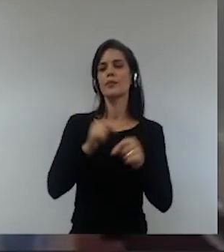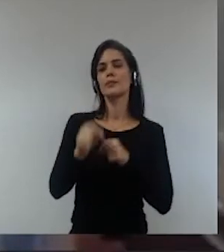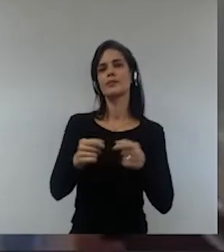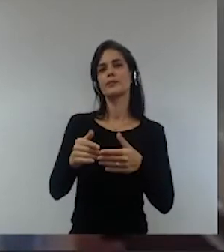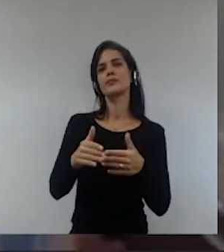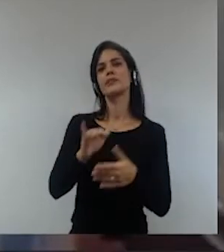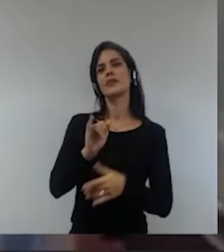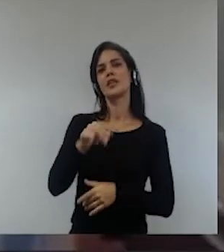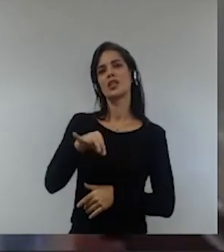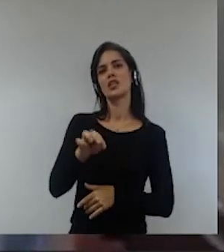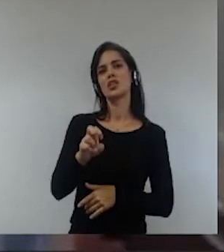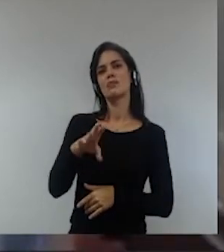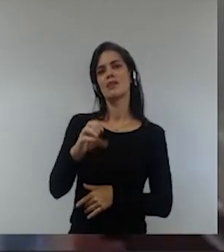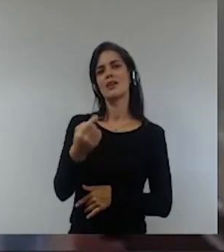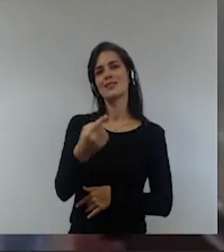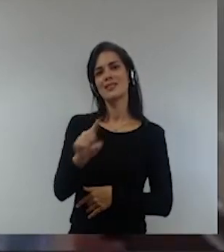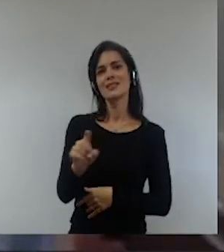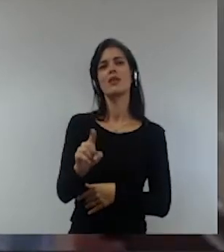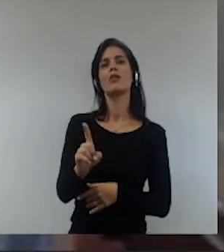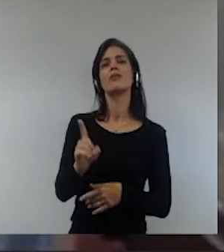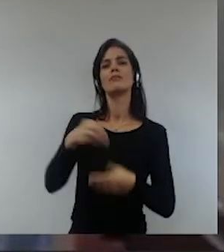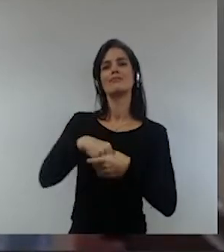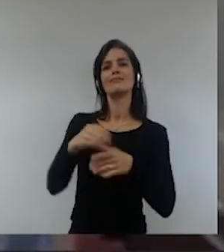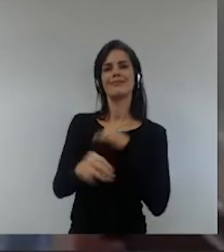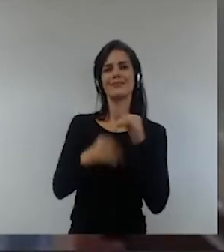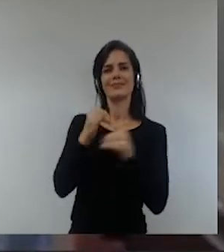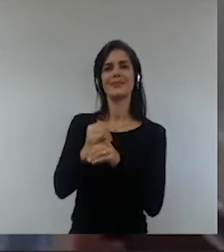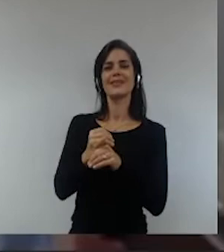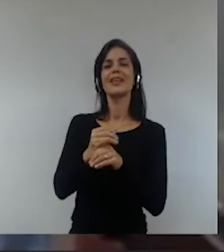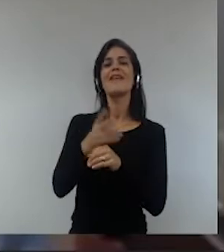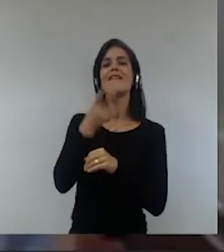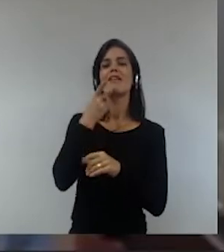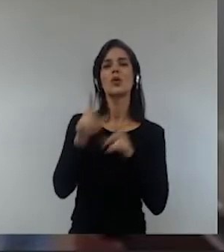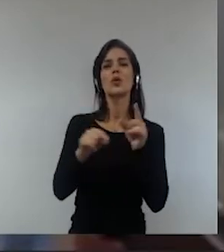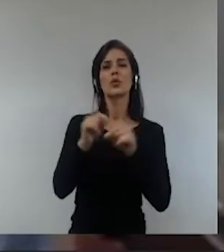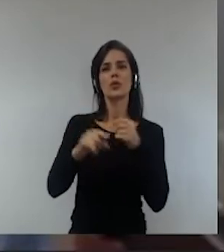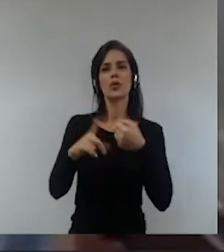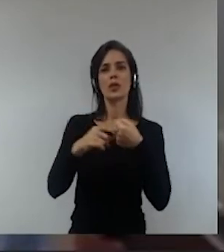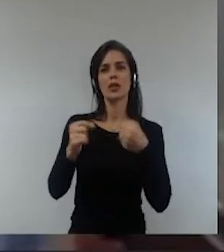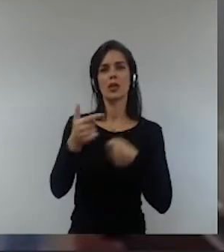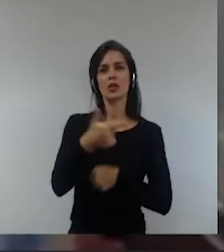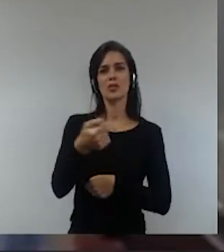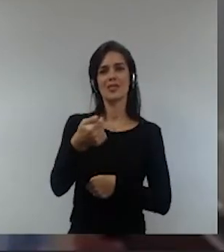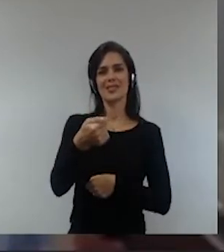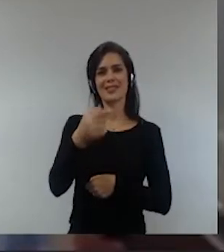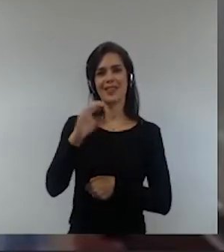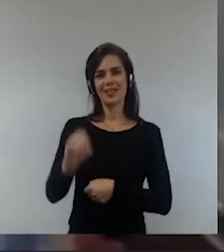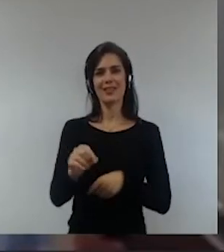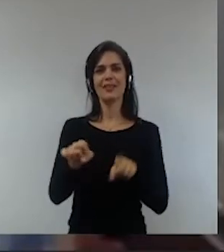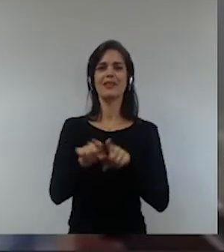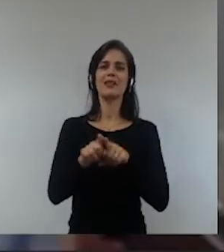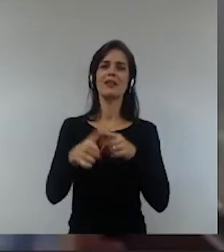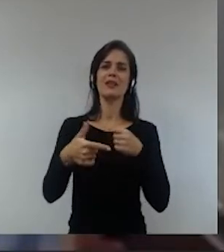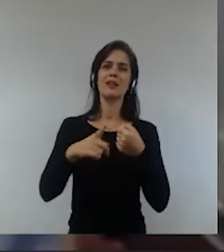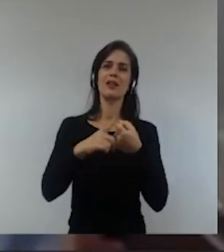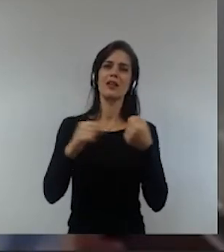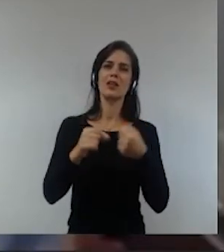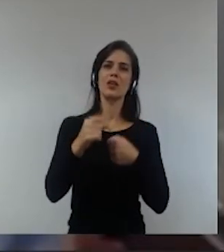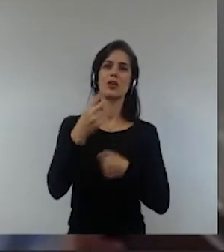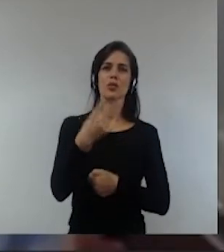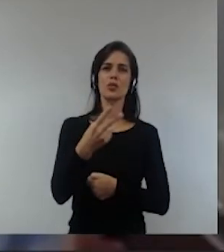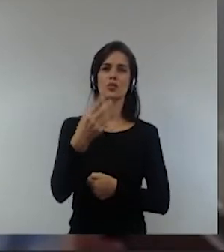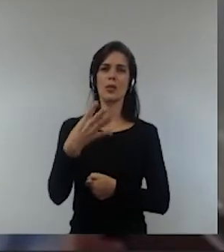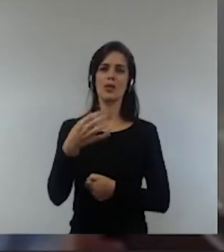e das citações de forma eletrônica, ao dizer, tanto no artigo 270 quanto no artigo